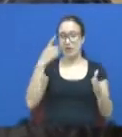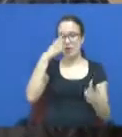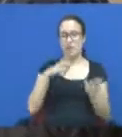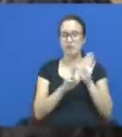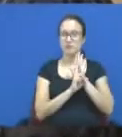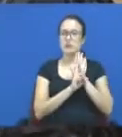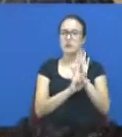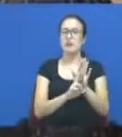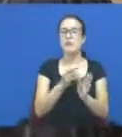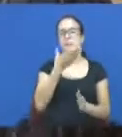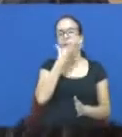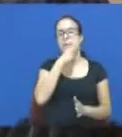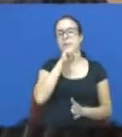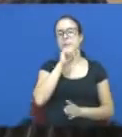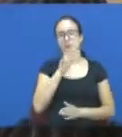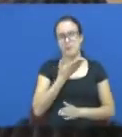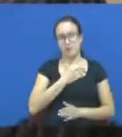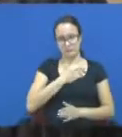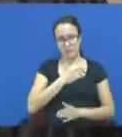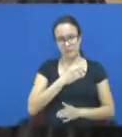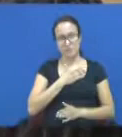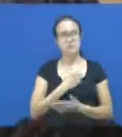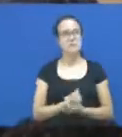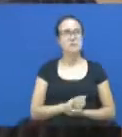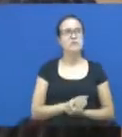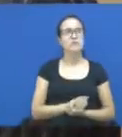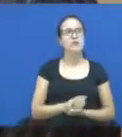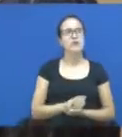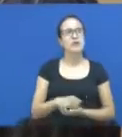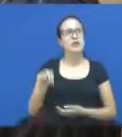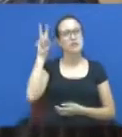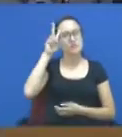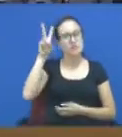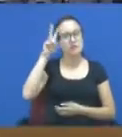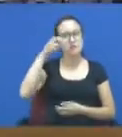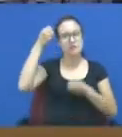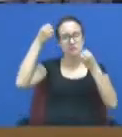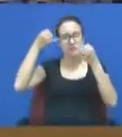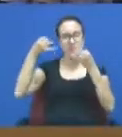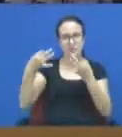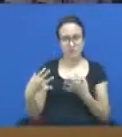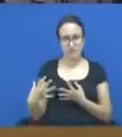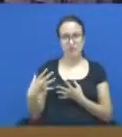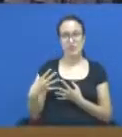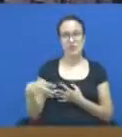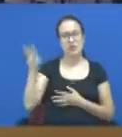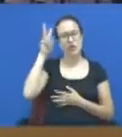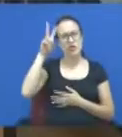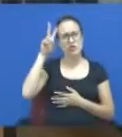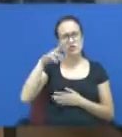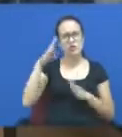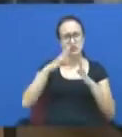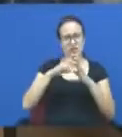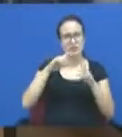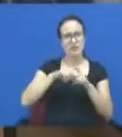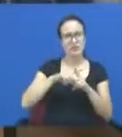de fazer o convite, contar um pouco da história do nosso pastor, da nossa história nesta cidade de Limeira. No ano